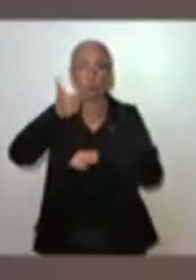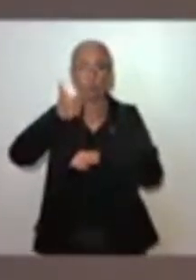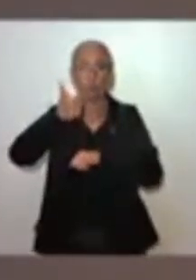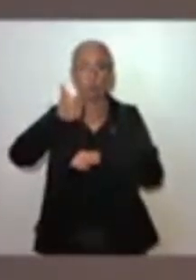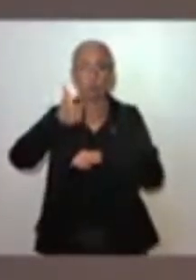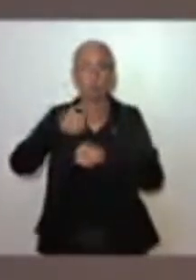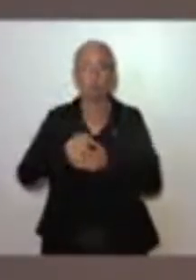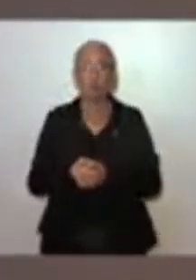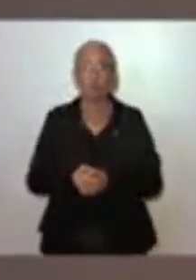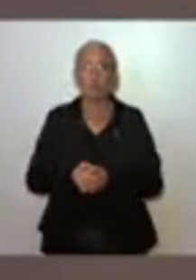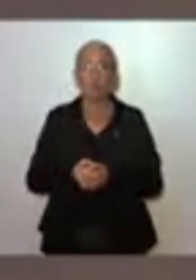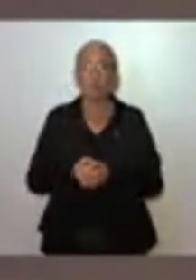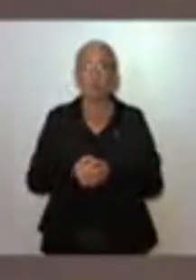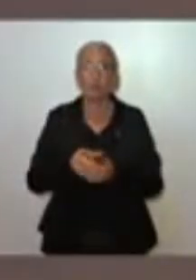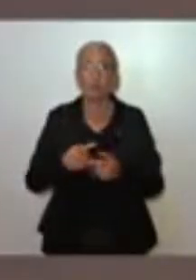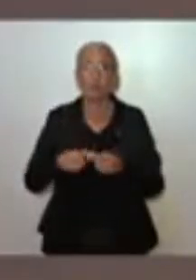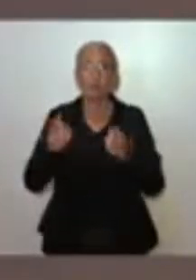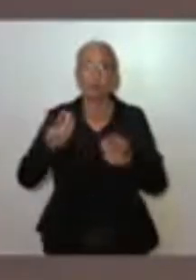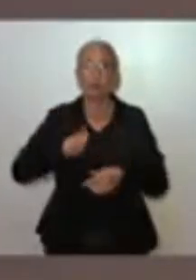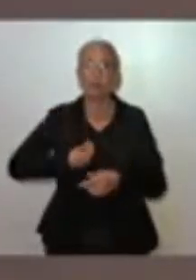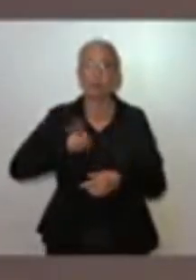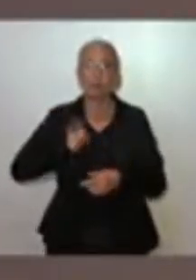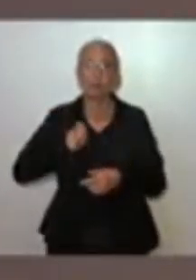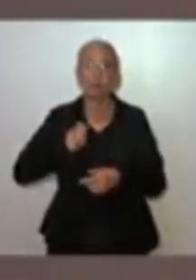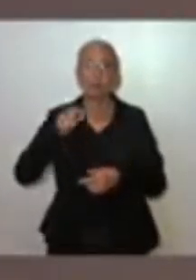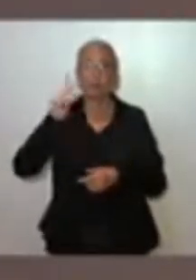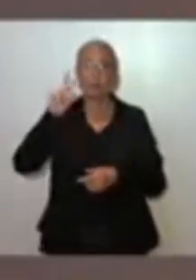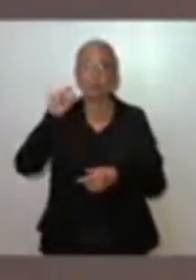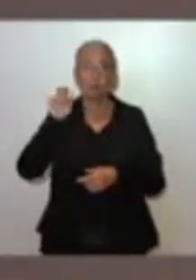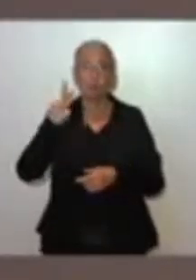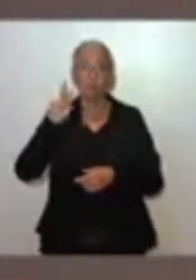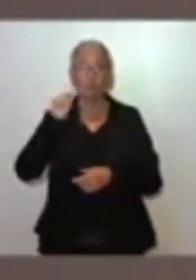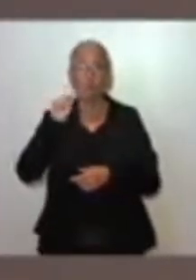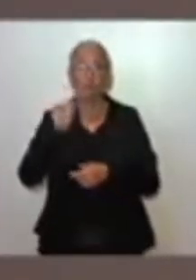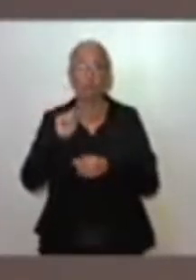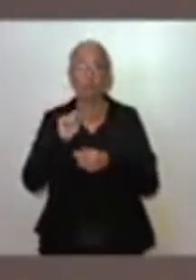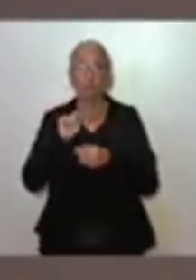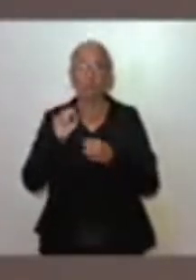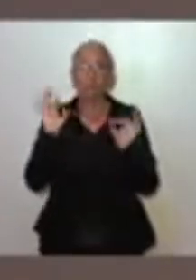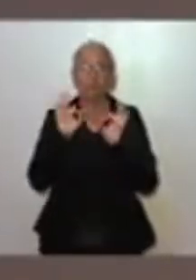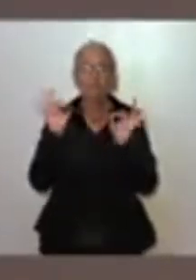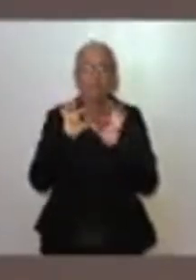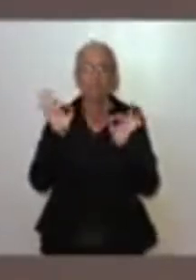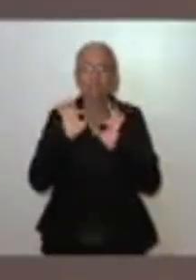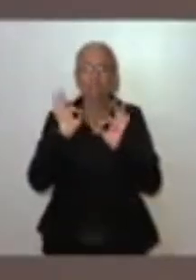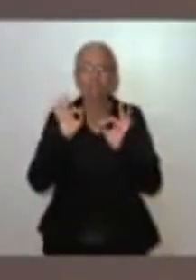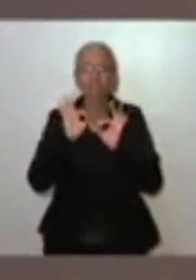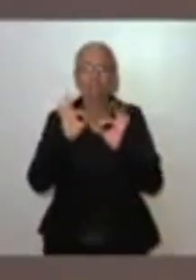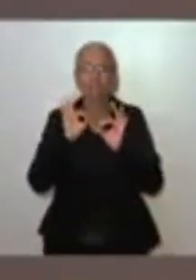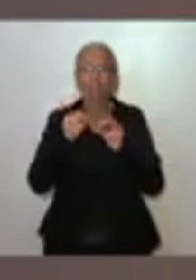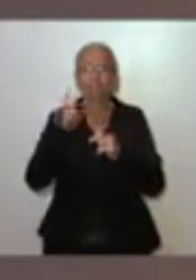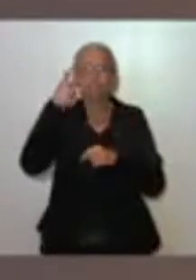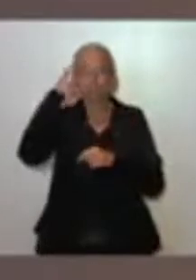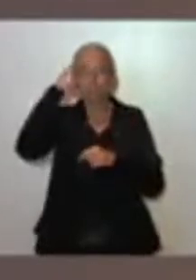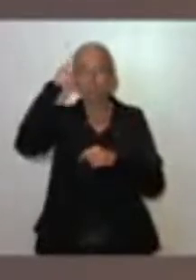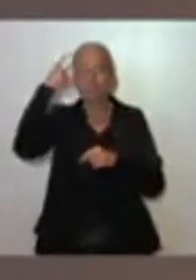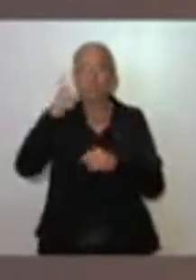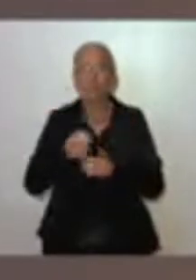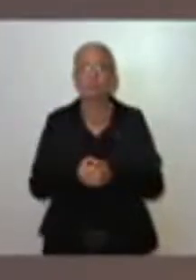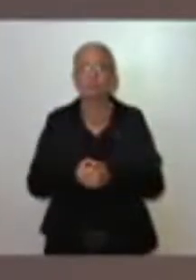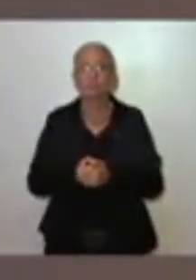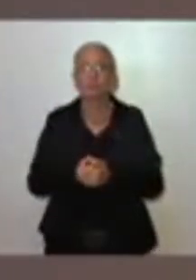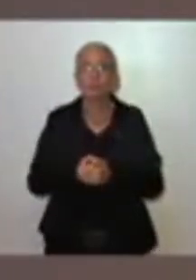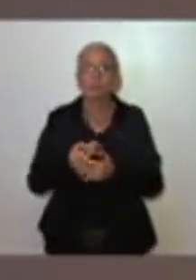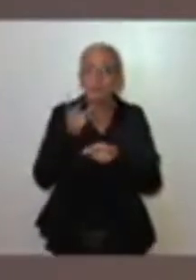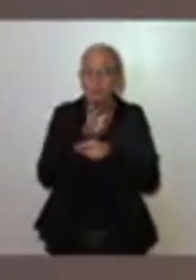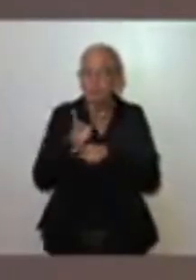e nada disso viver com valores nada disso interfere assim eu penso com